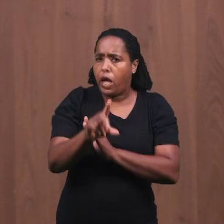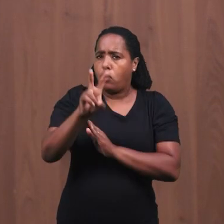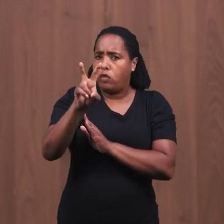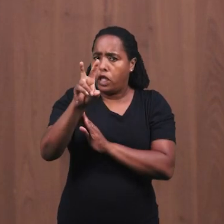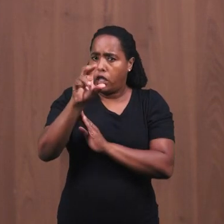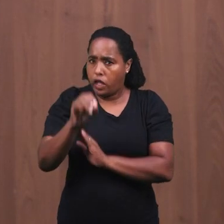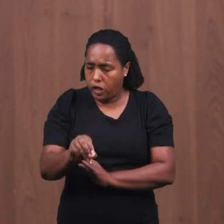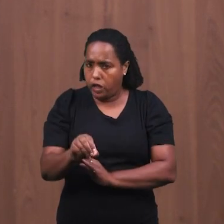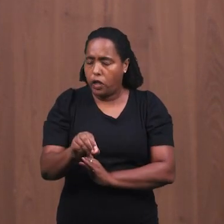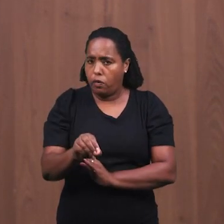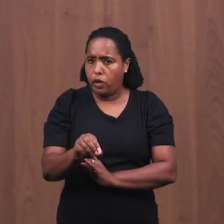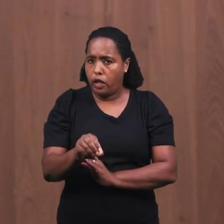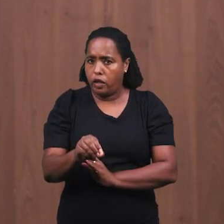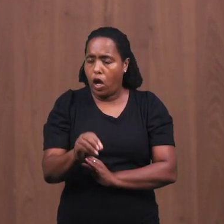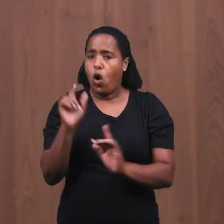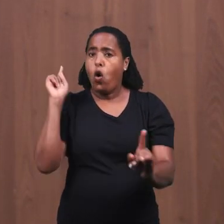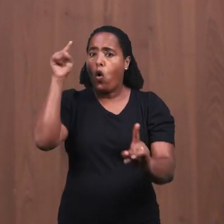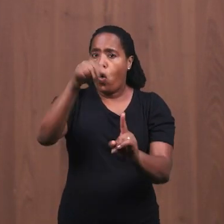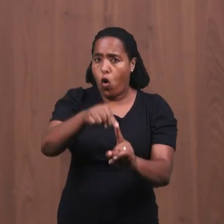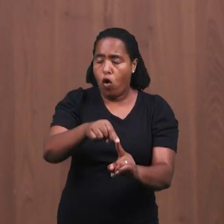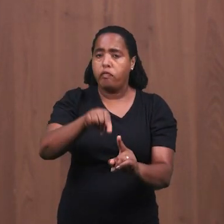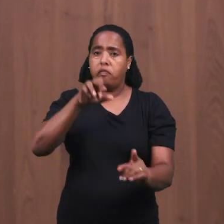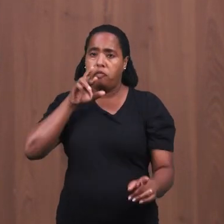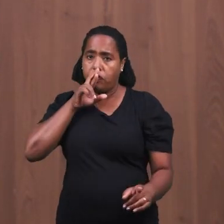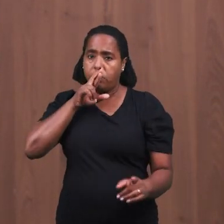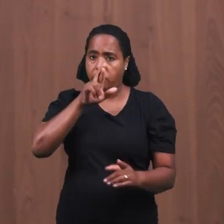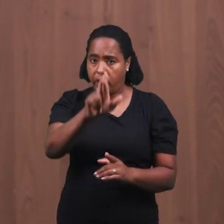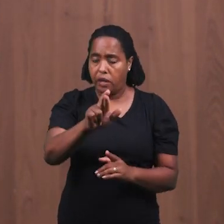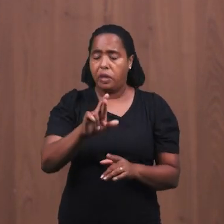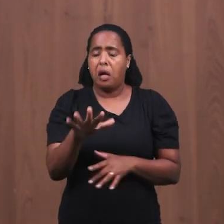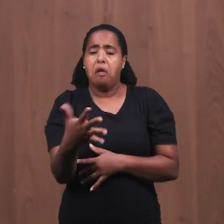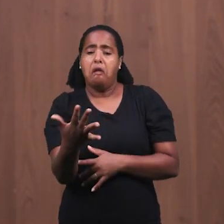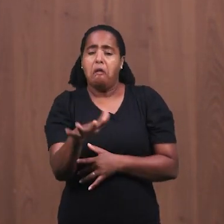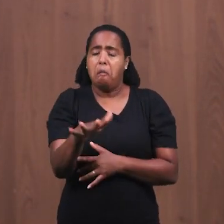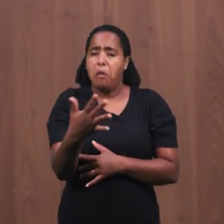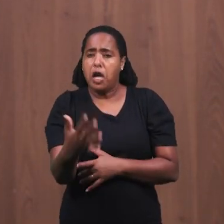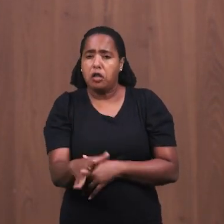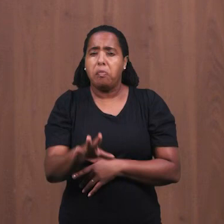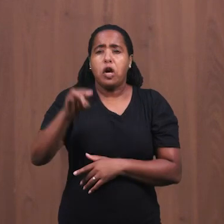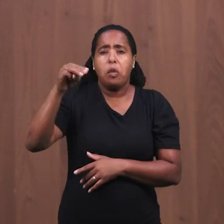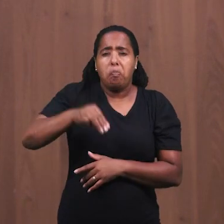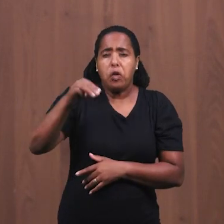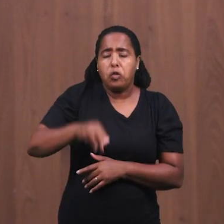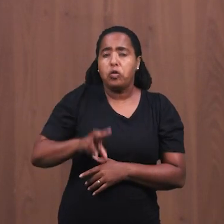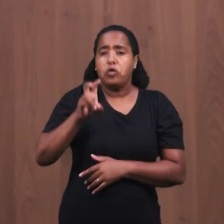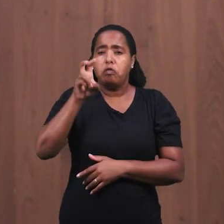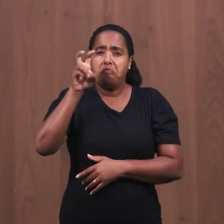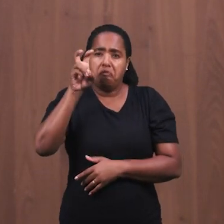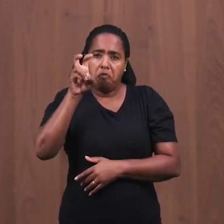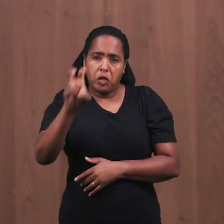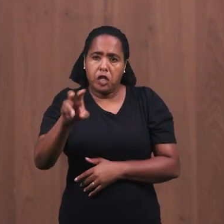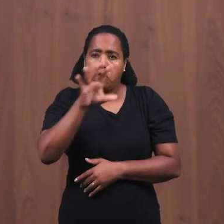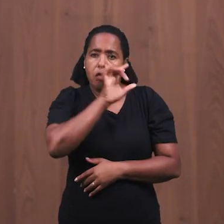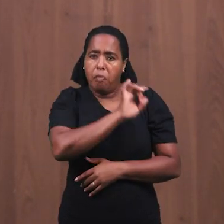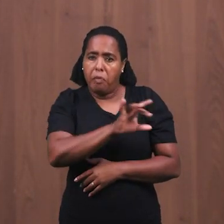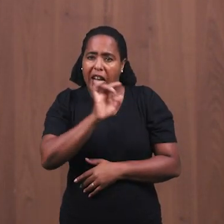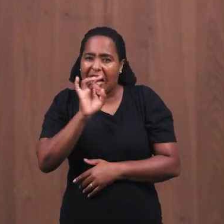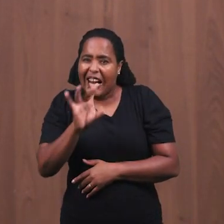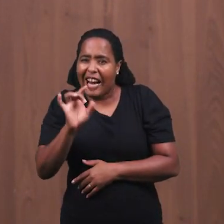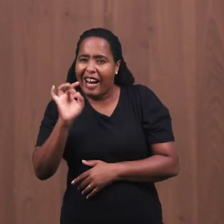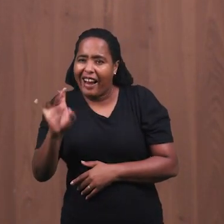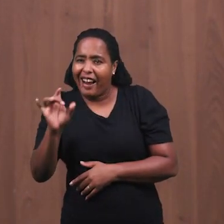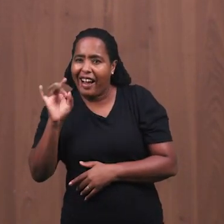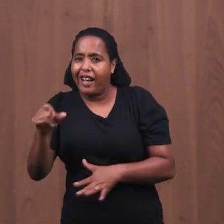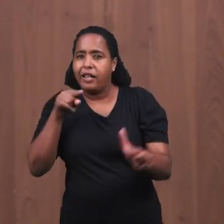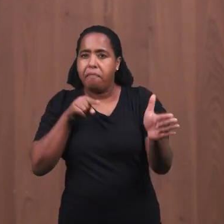questões objetivas para responder, o que dá, em média, 5 minutos para